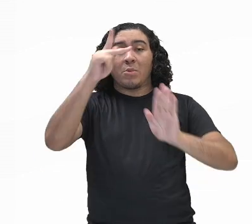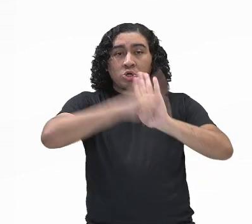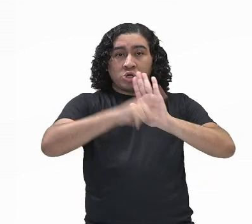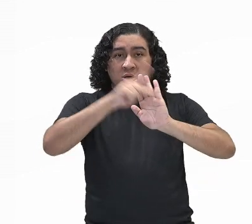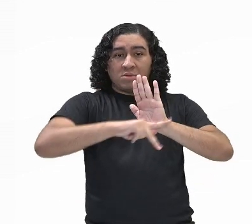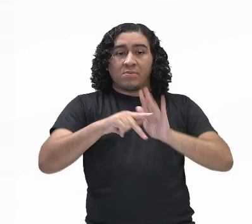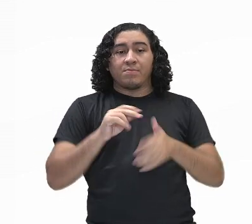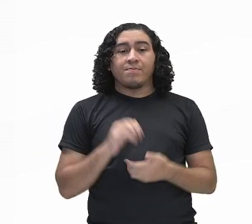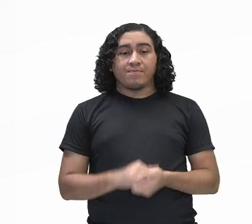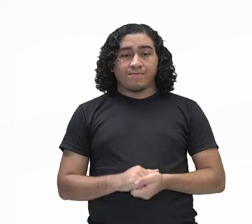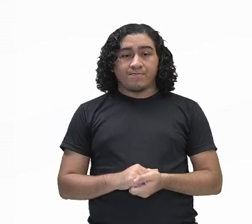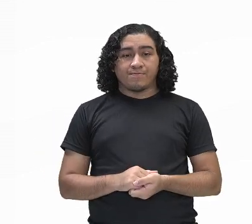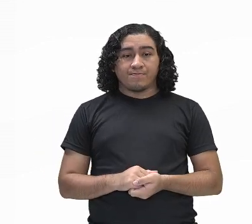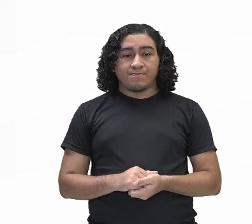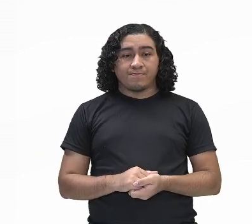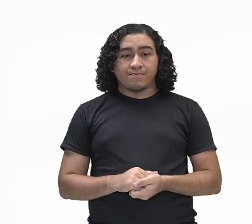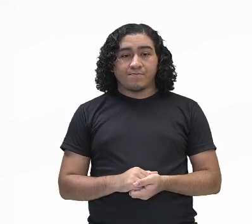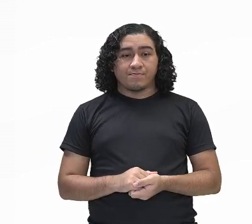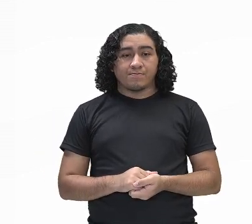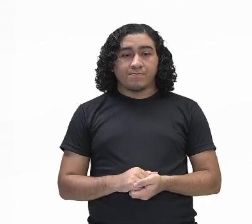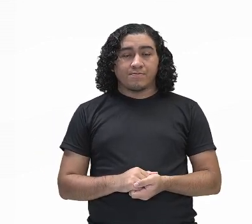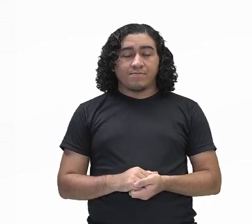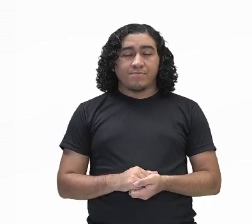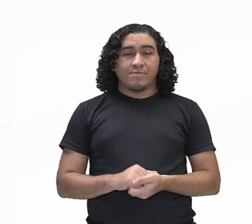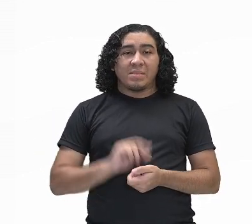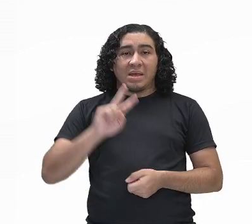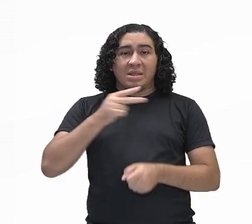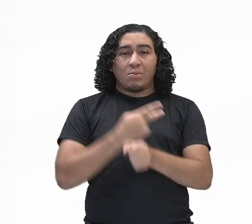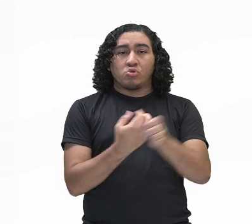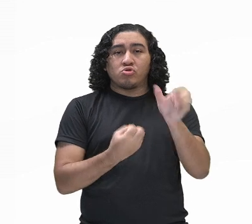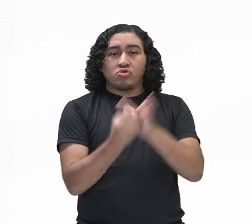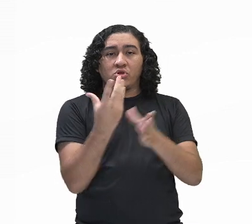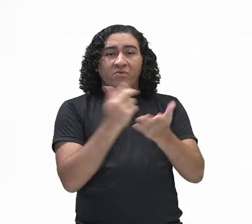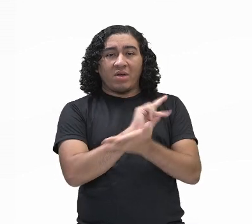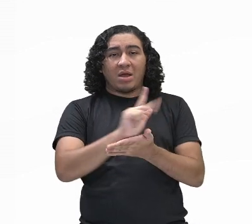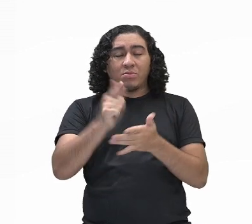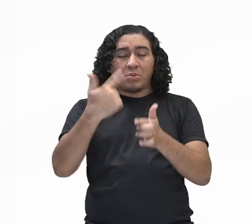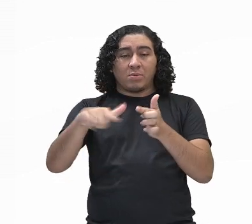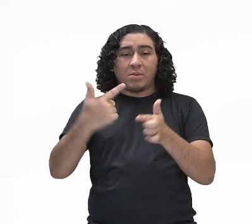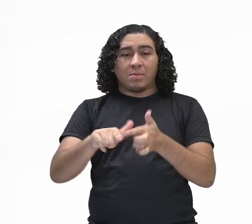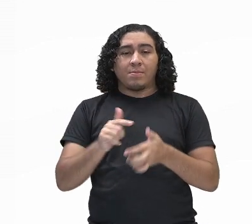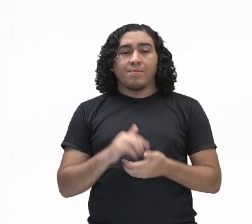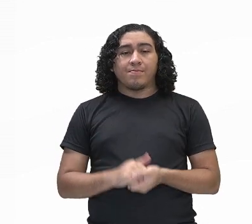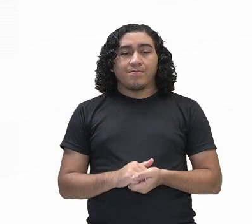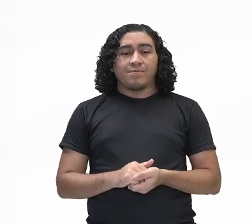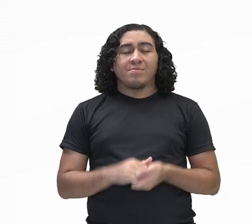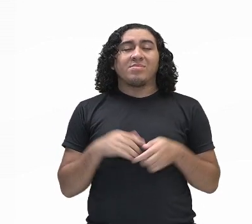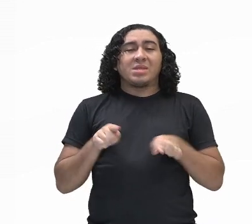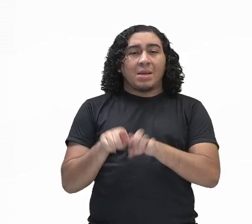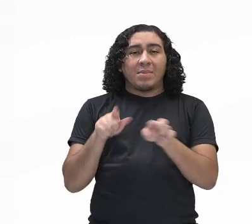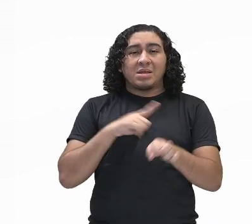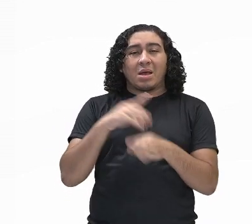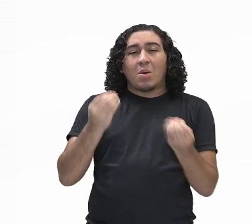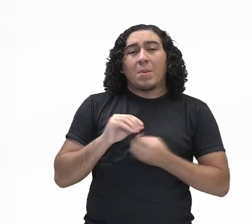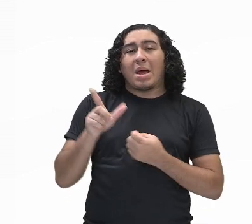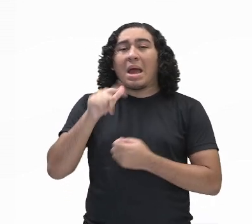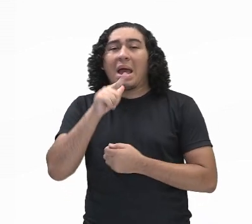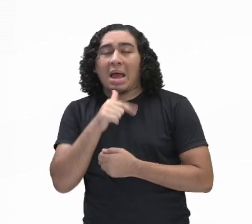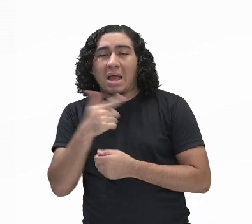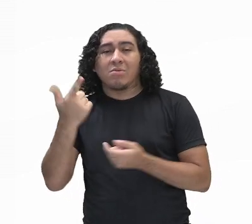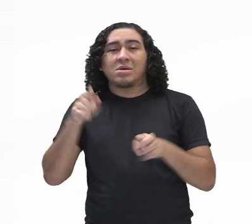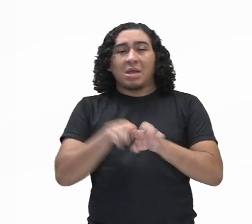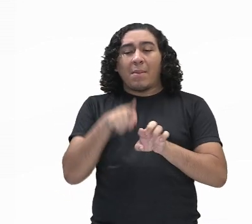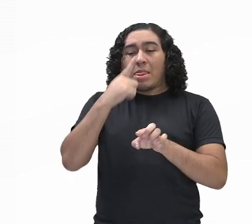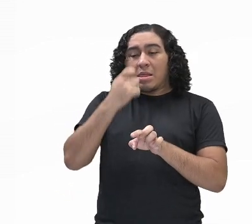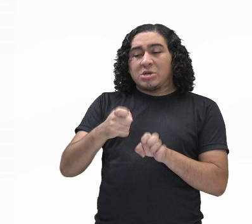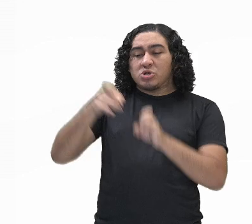bom? Aí surgem esses problemas urbanos. Temos também a questão do saneamento básico, surge a poluição, a